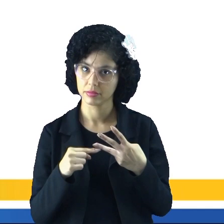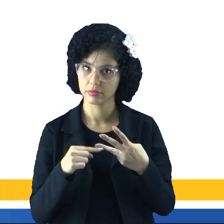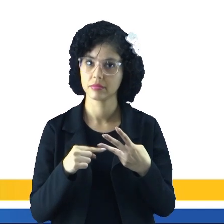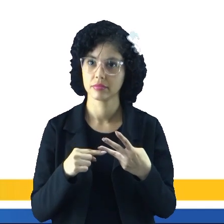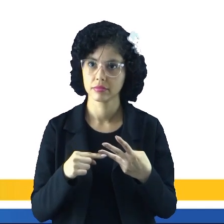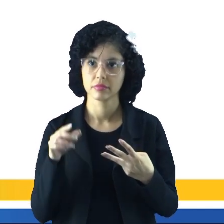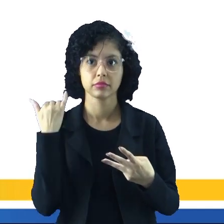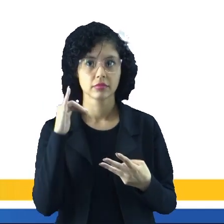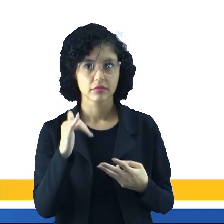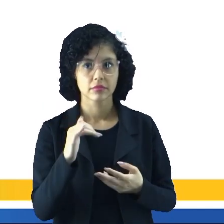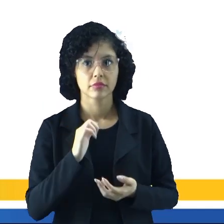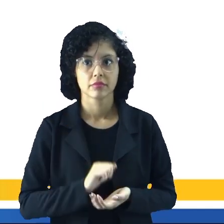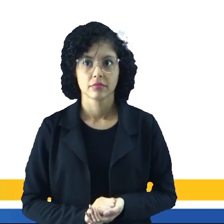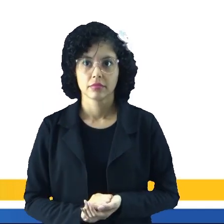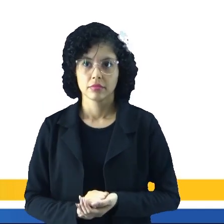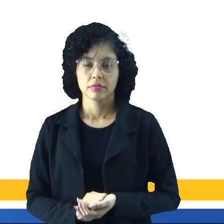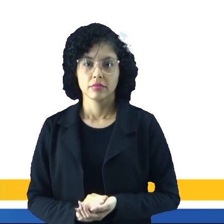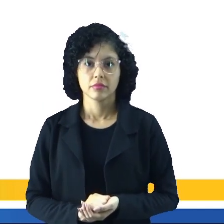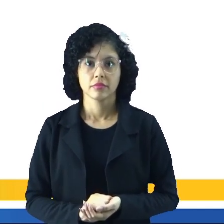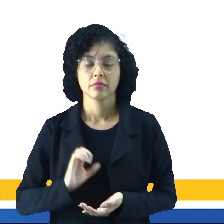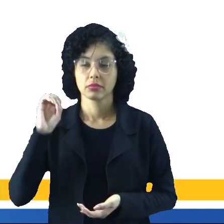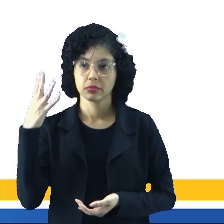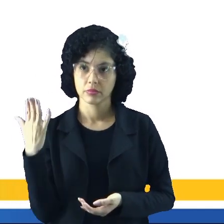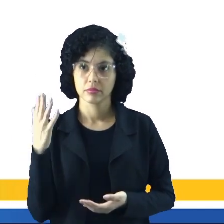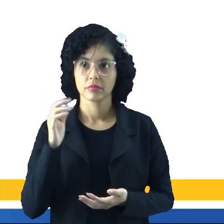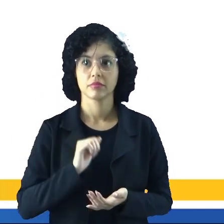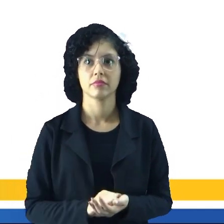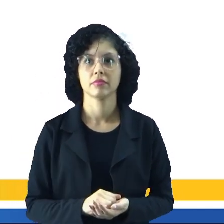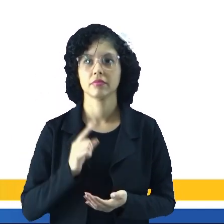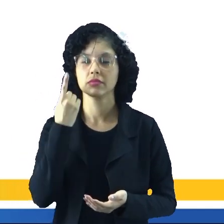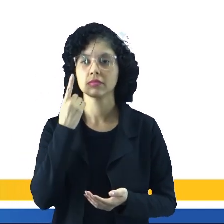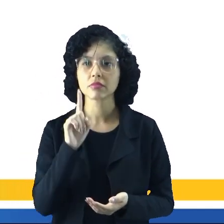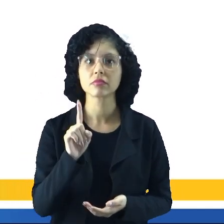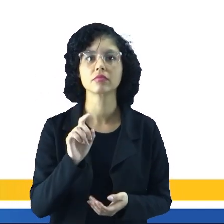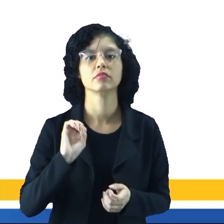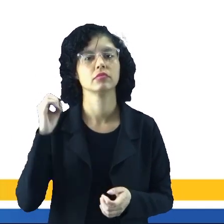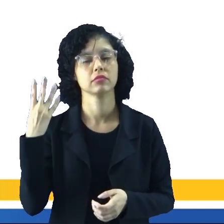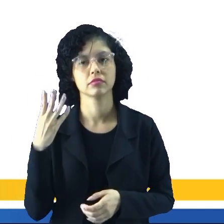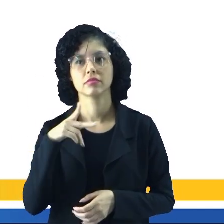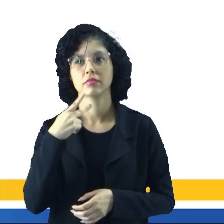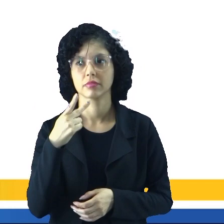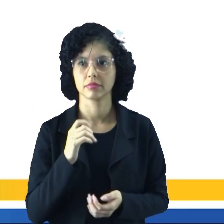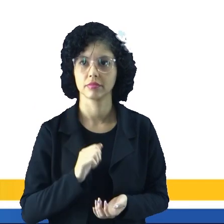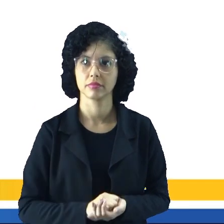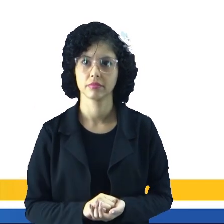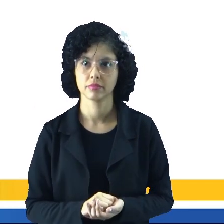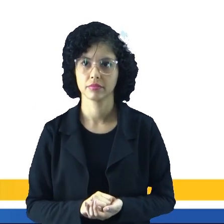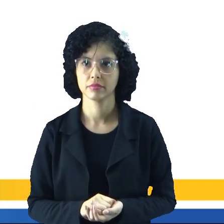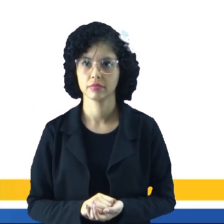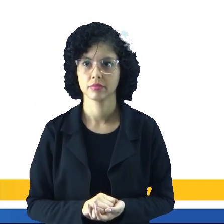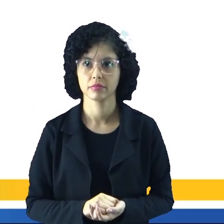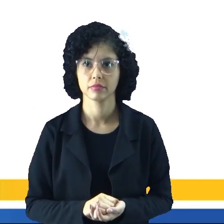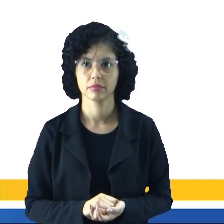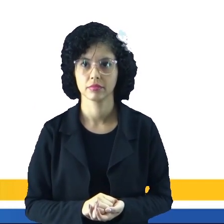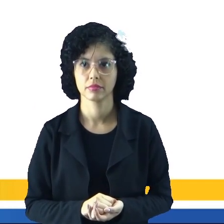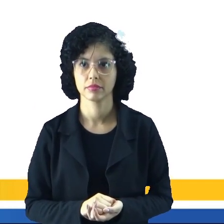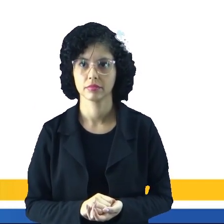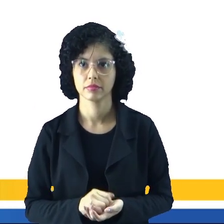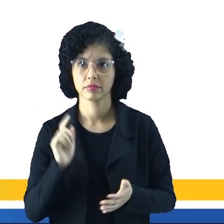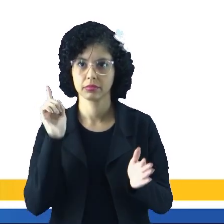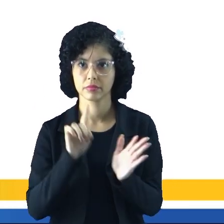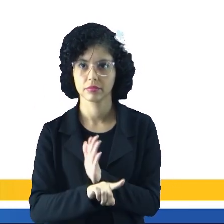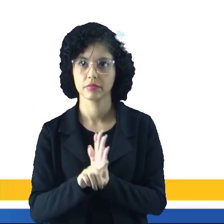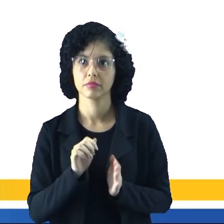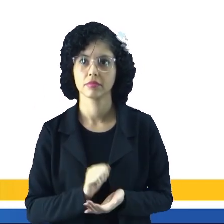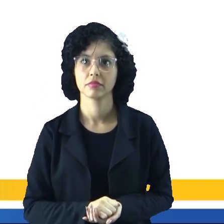de eletrização? Então está acontecendo um dos casos aqui que nós mencionamos. Então, olha só a